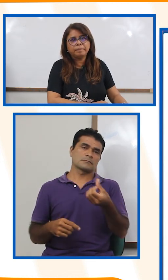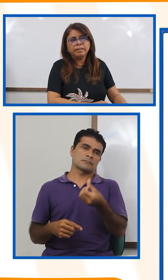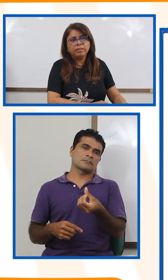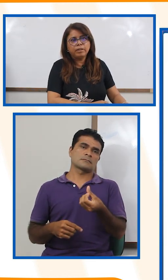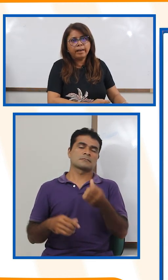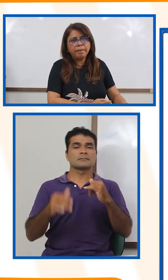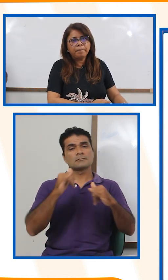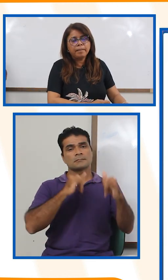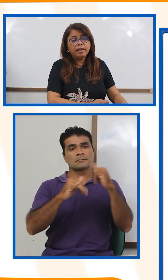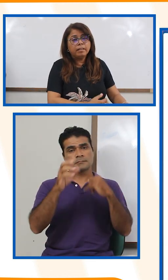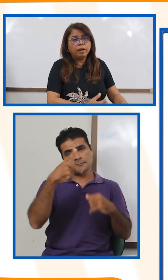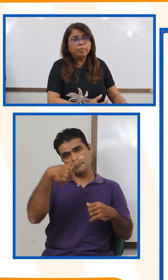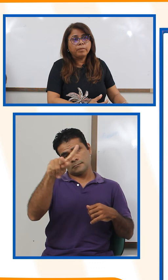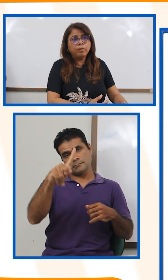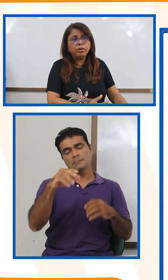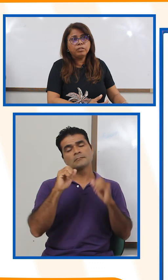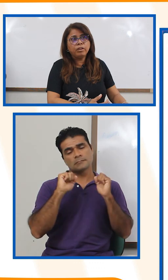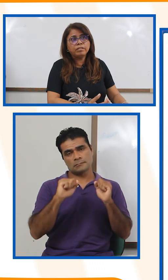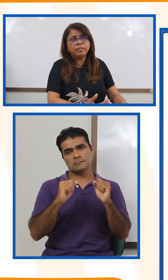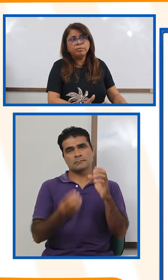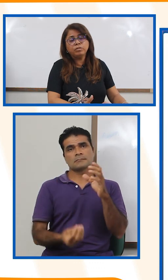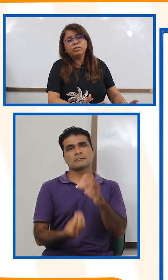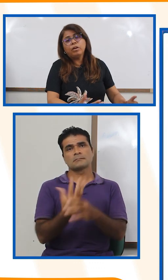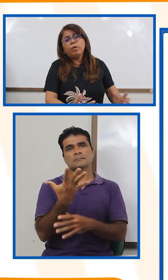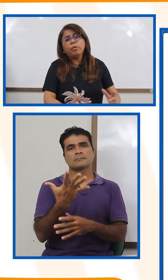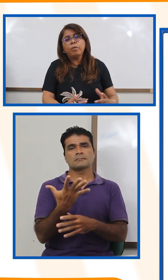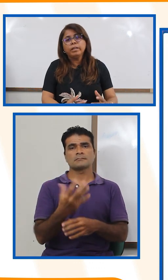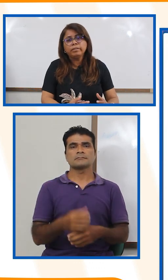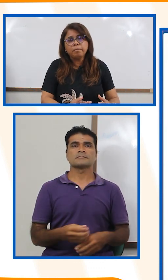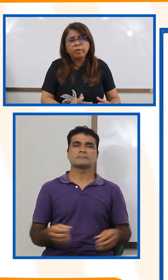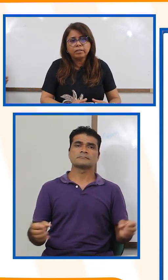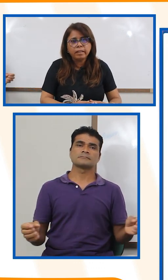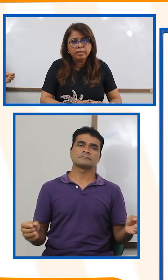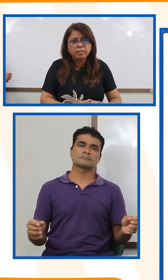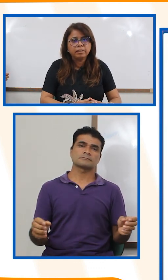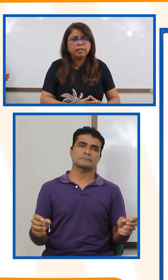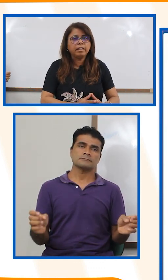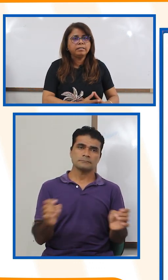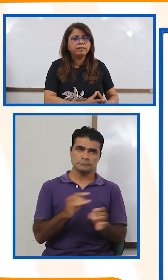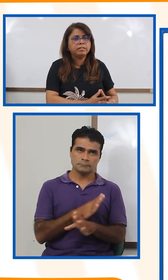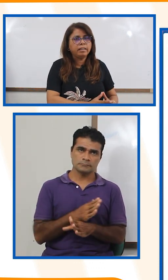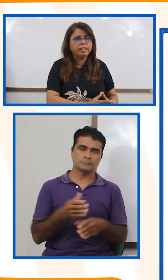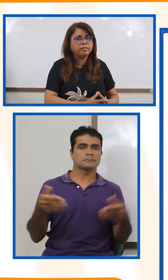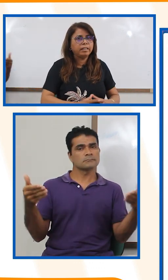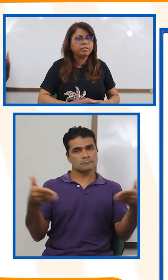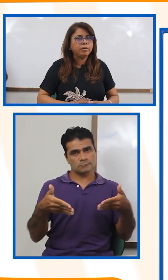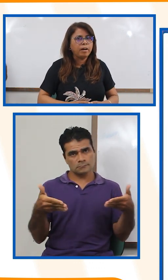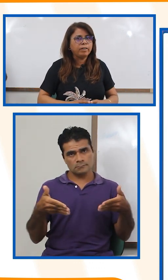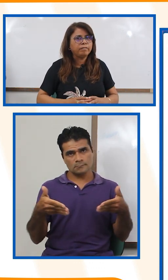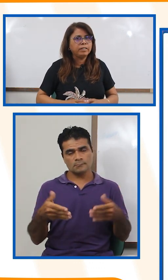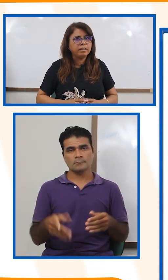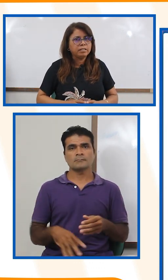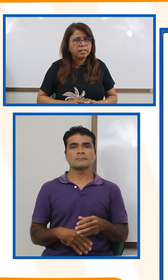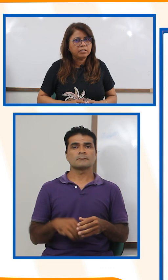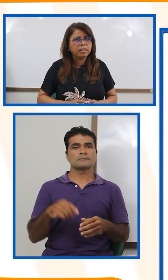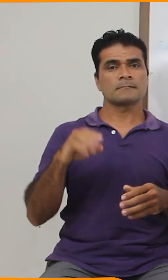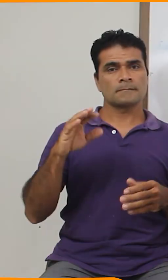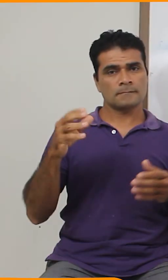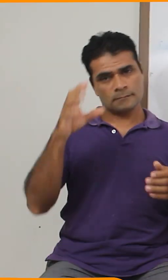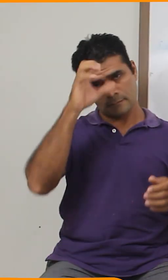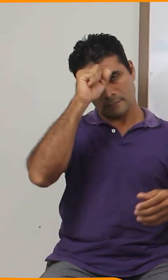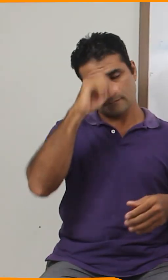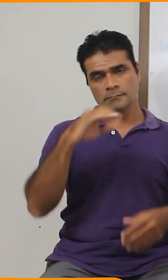notícia, ok? Então, hoje nós vimos o quanto é importante esse gênero textual na vida da